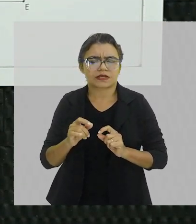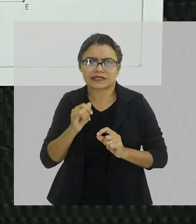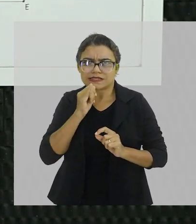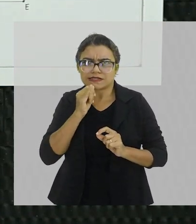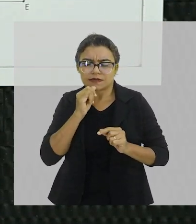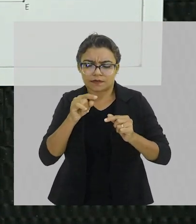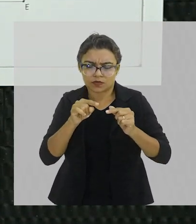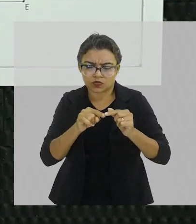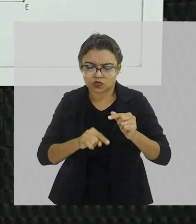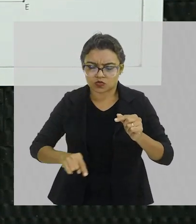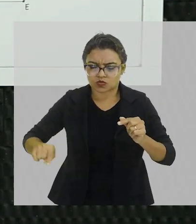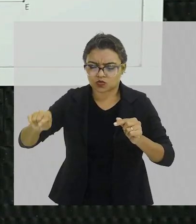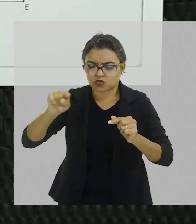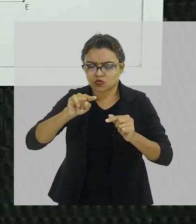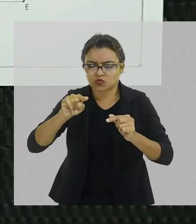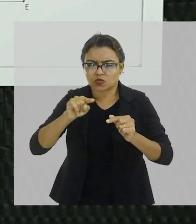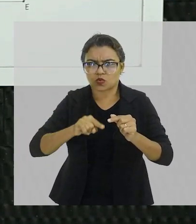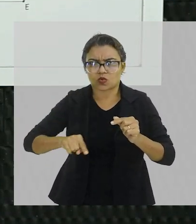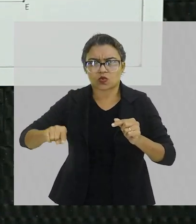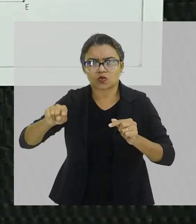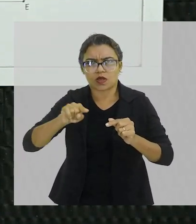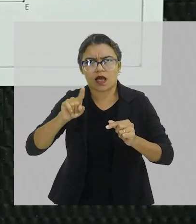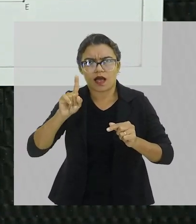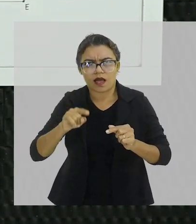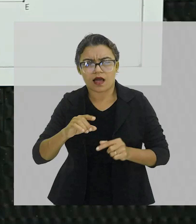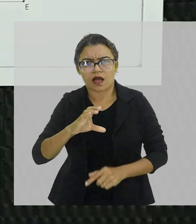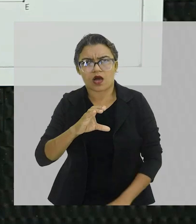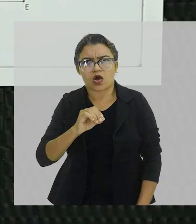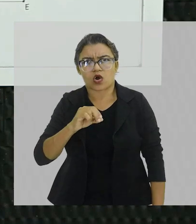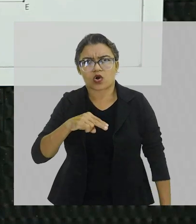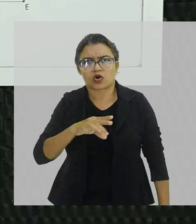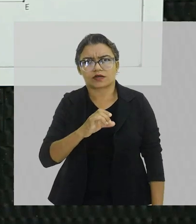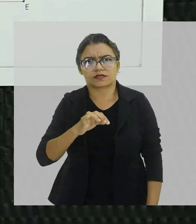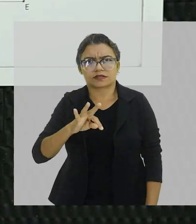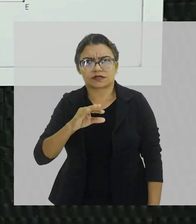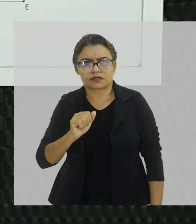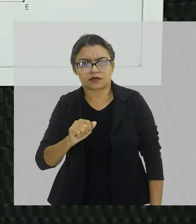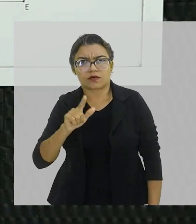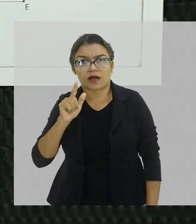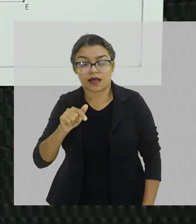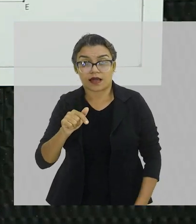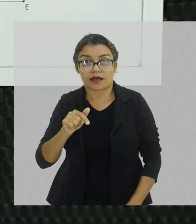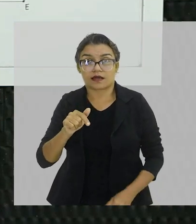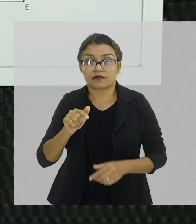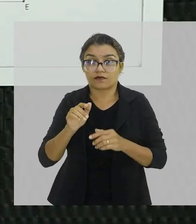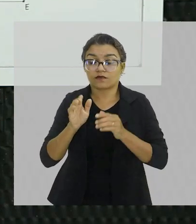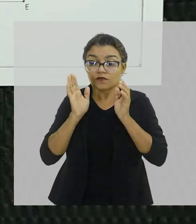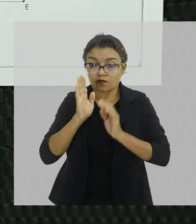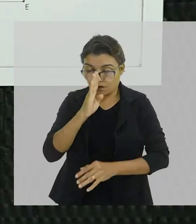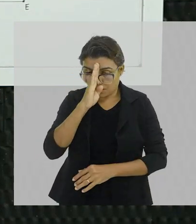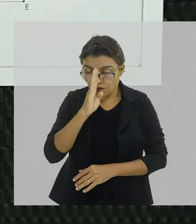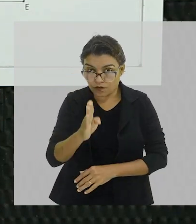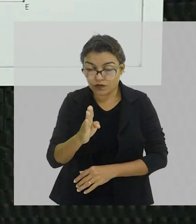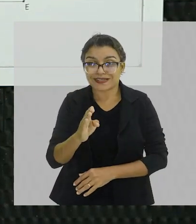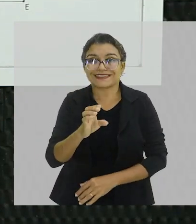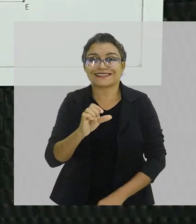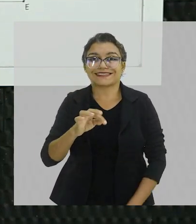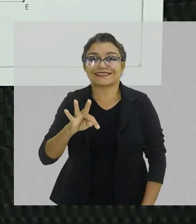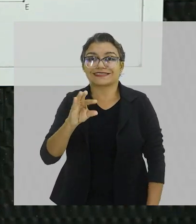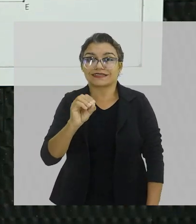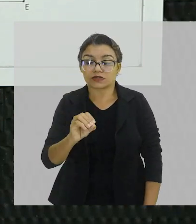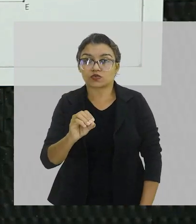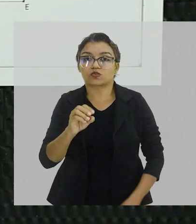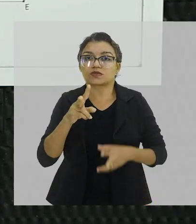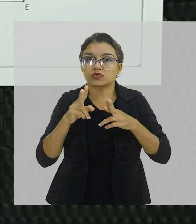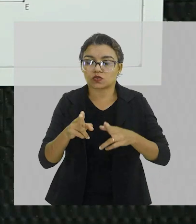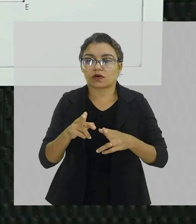concêntricos. Tá? O que são círculos concêntricos? São círculos que têm o mesmo centro. Tá? Difere apenas na